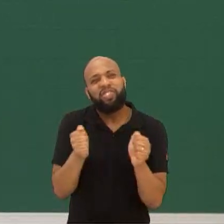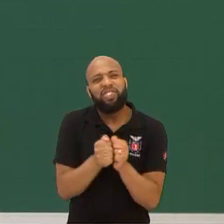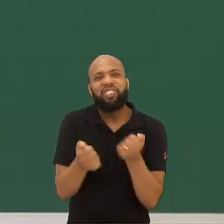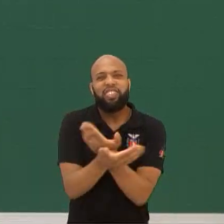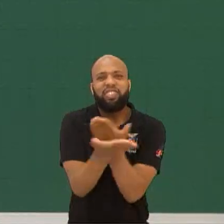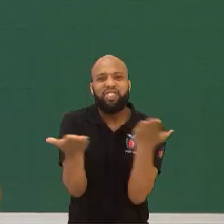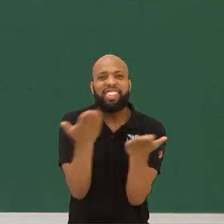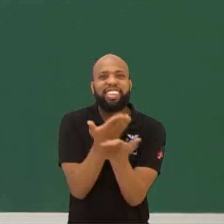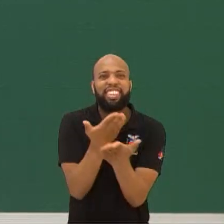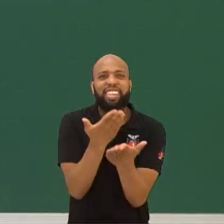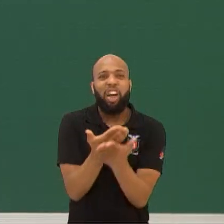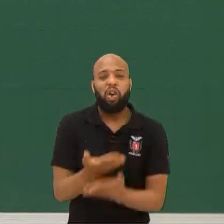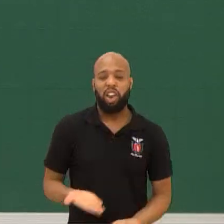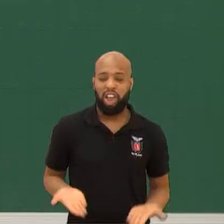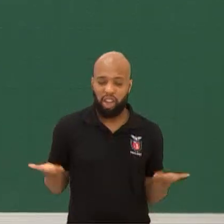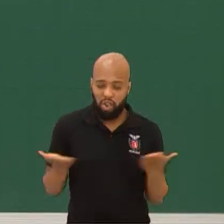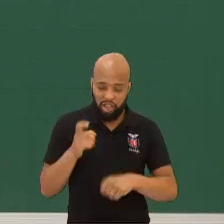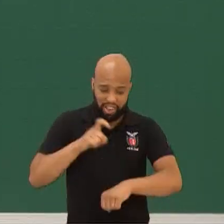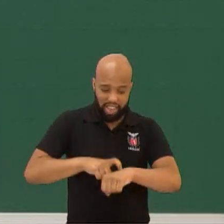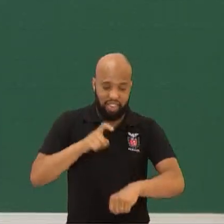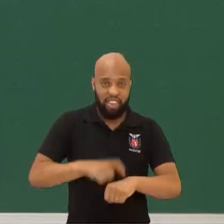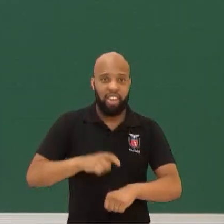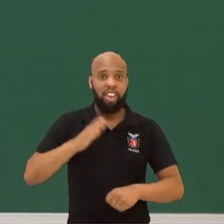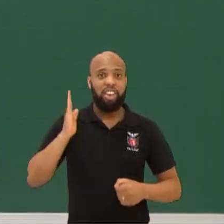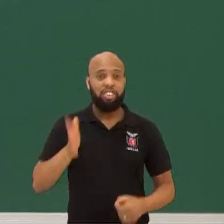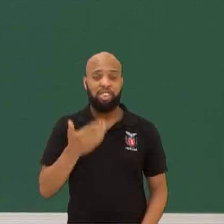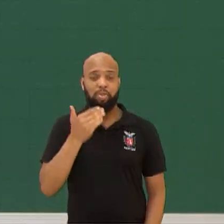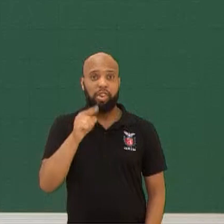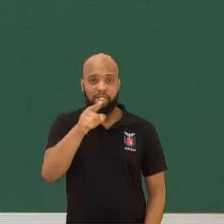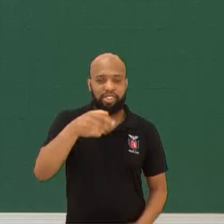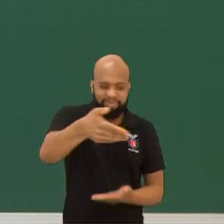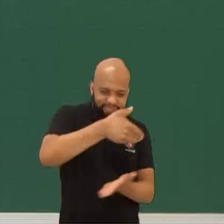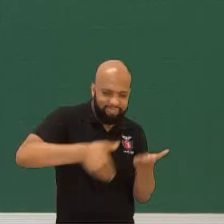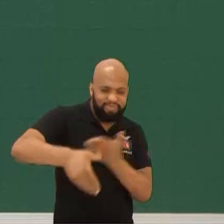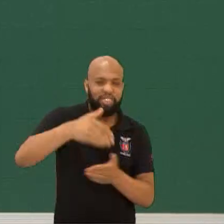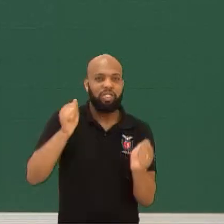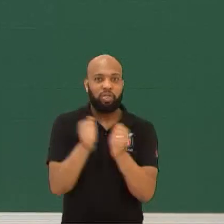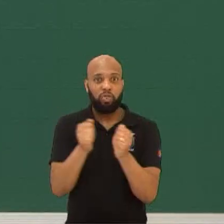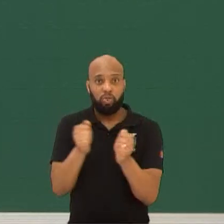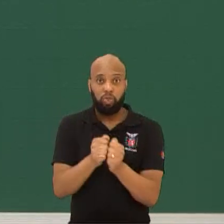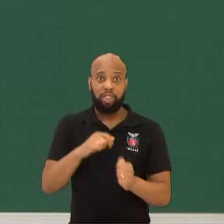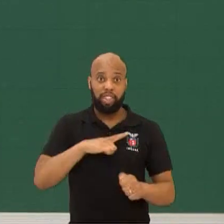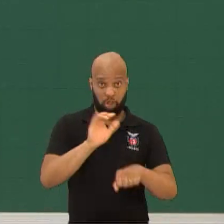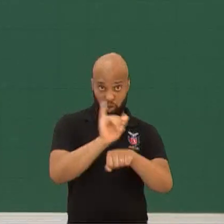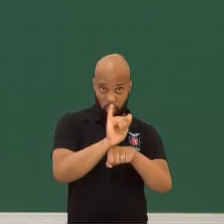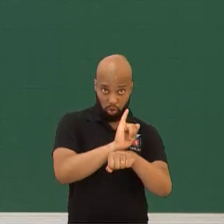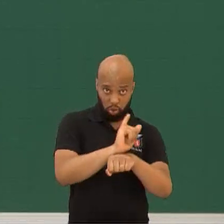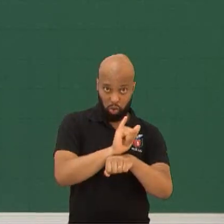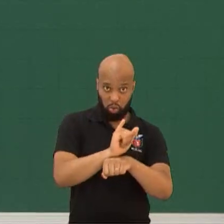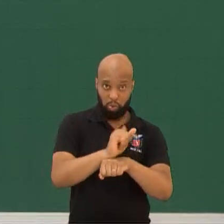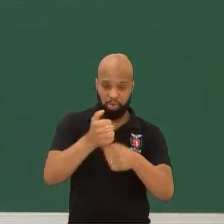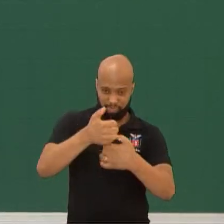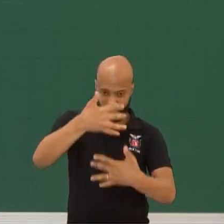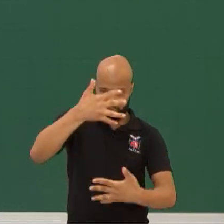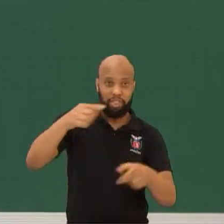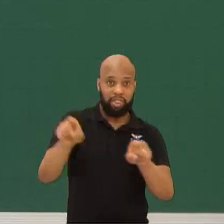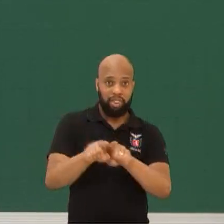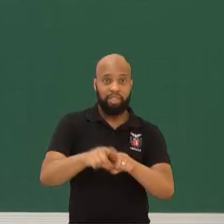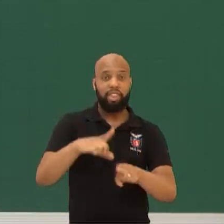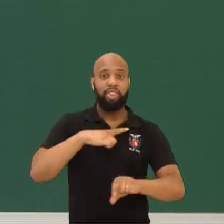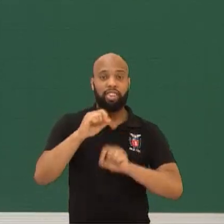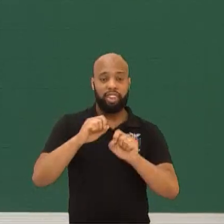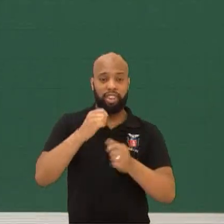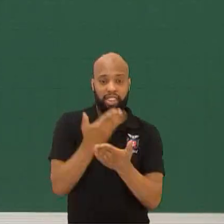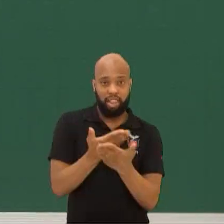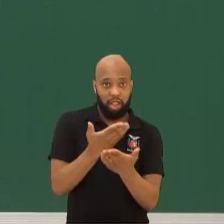aula ao vivo. Eu já começo pedindo para vocês interagirem com a gente lá através do YouTube, através do aplicativo Aula